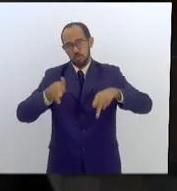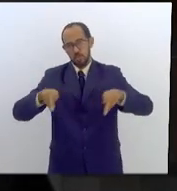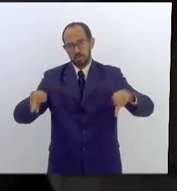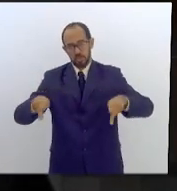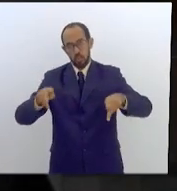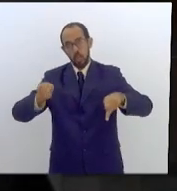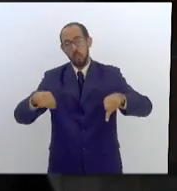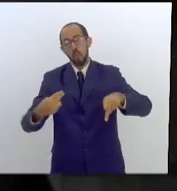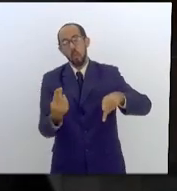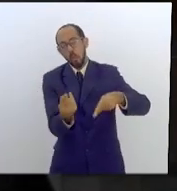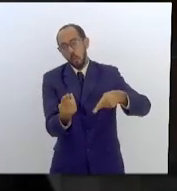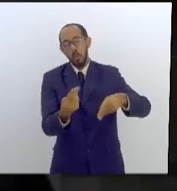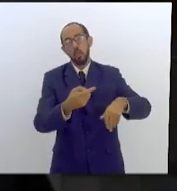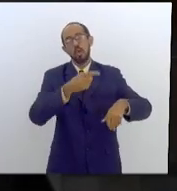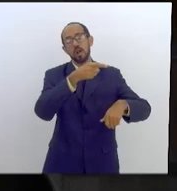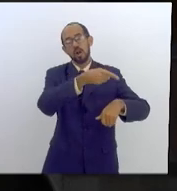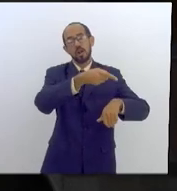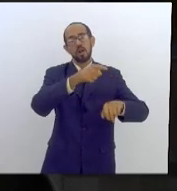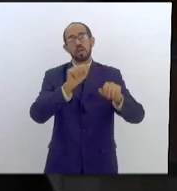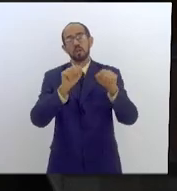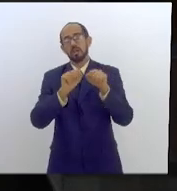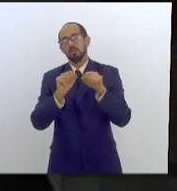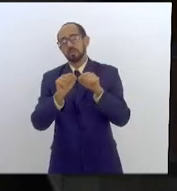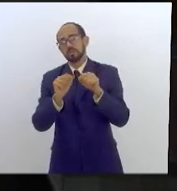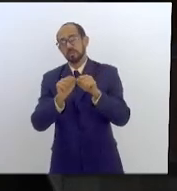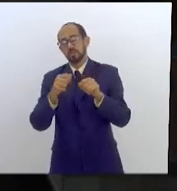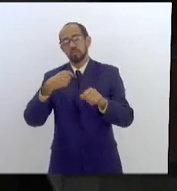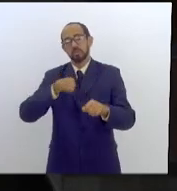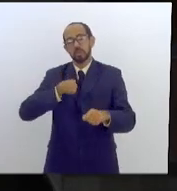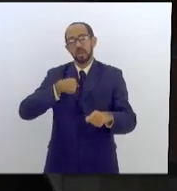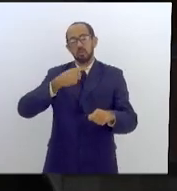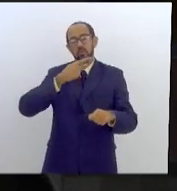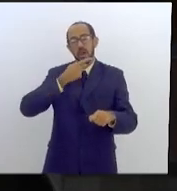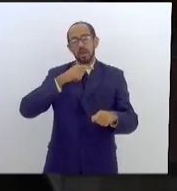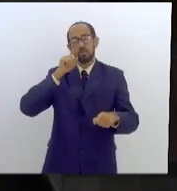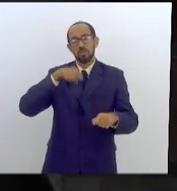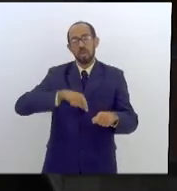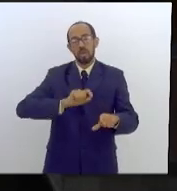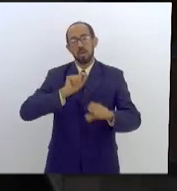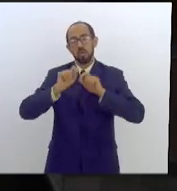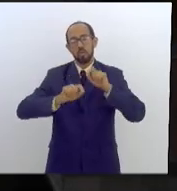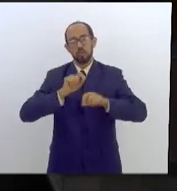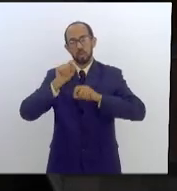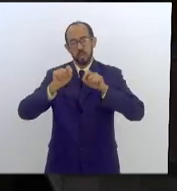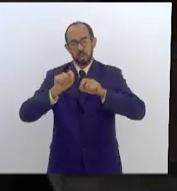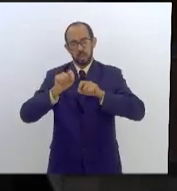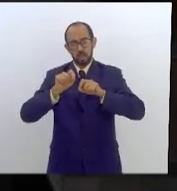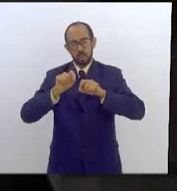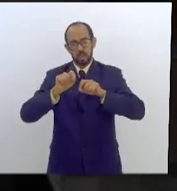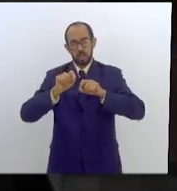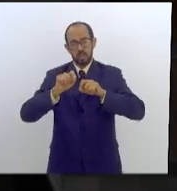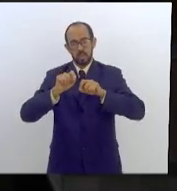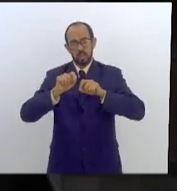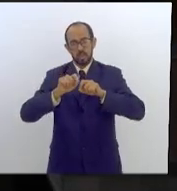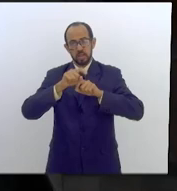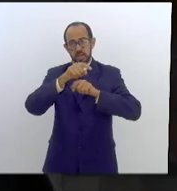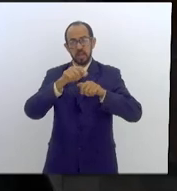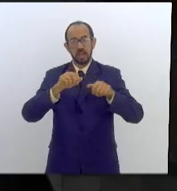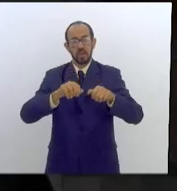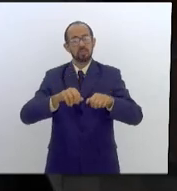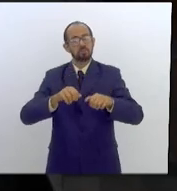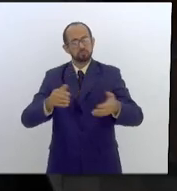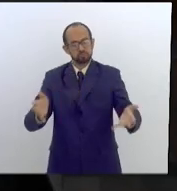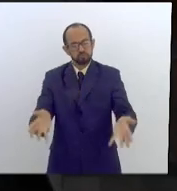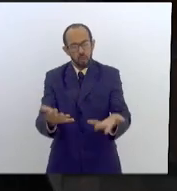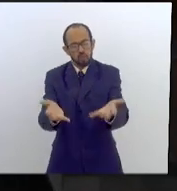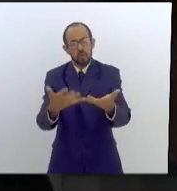ou ele tá fazendo o que eu denomino ele está litigando de má-fé